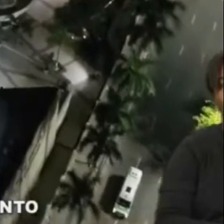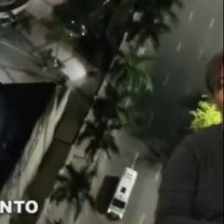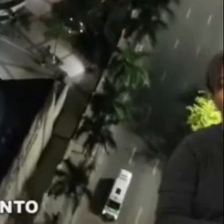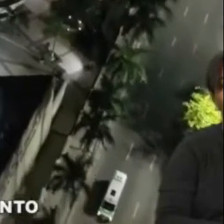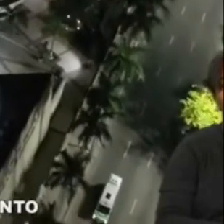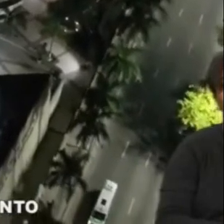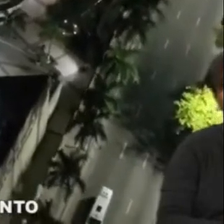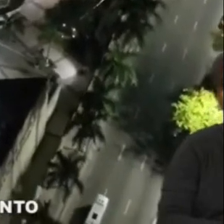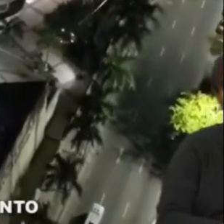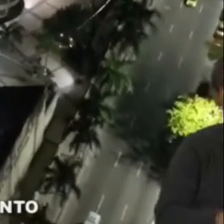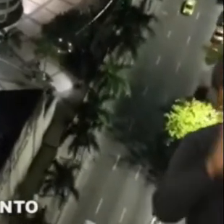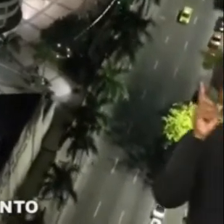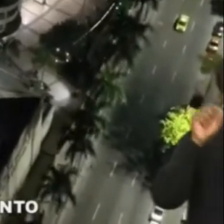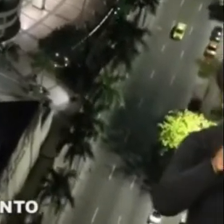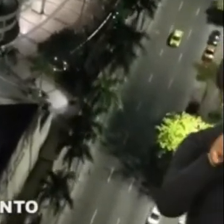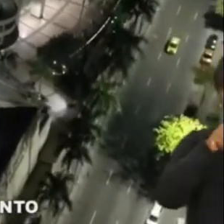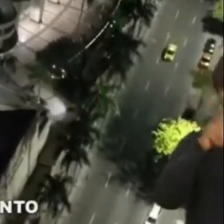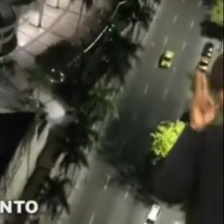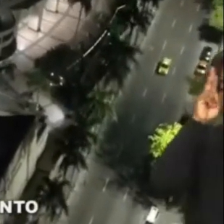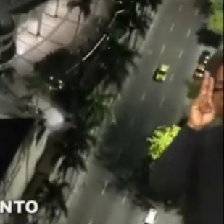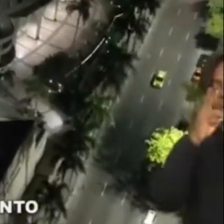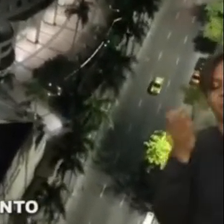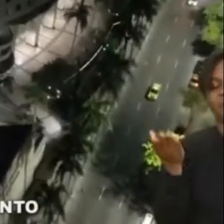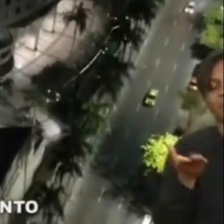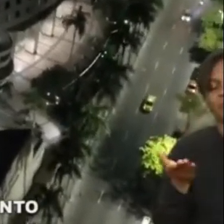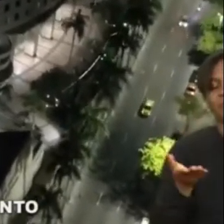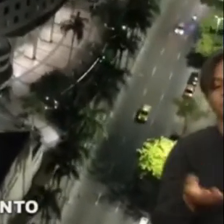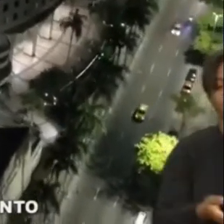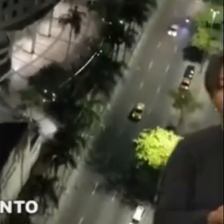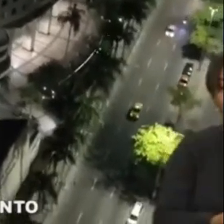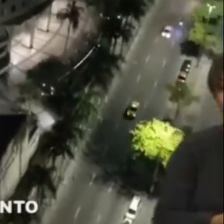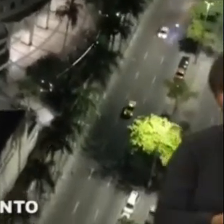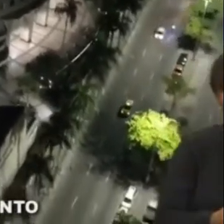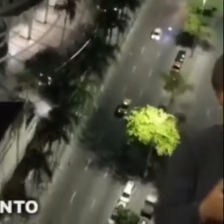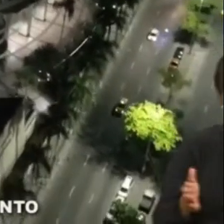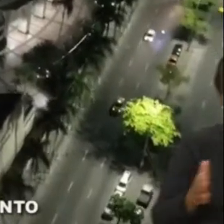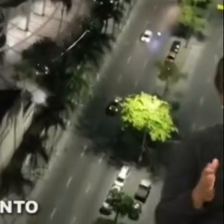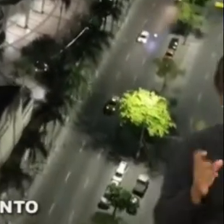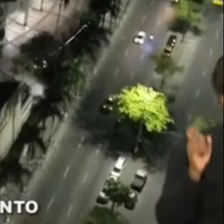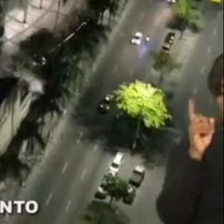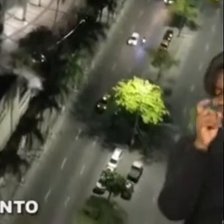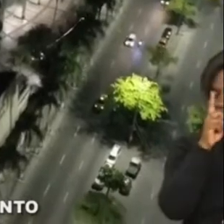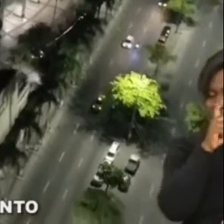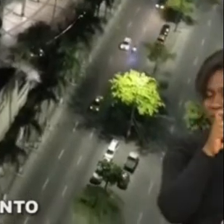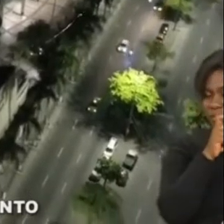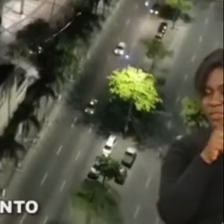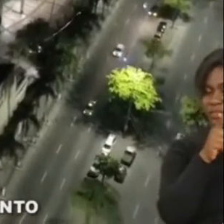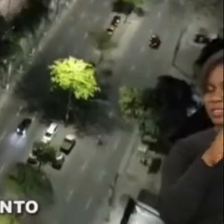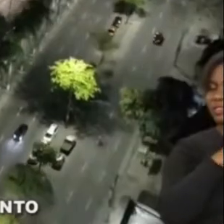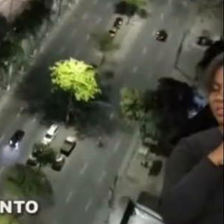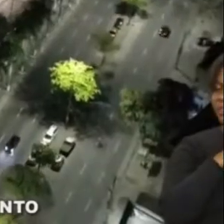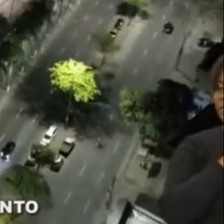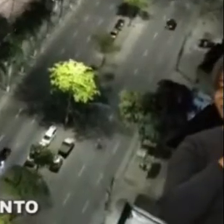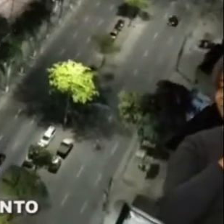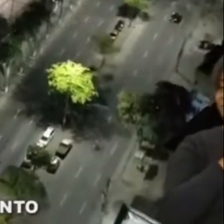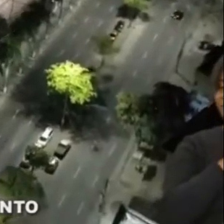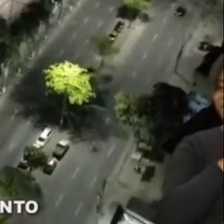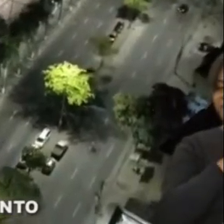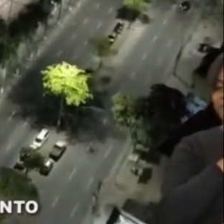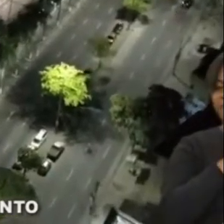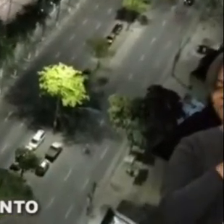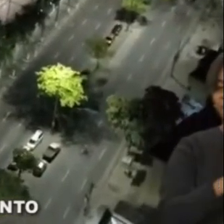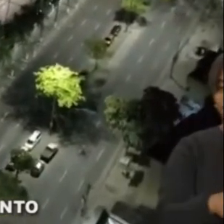Ele faz você lembrar agora de momentos difíceis que você enfrentou na vida.